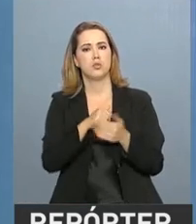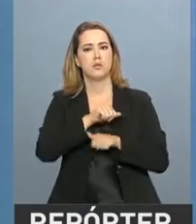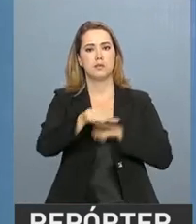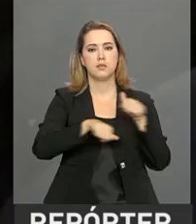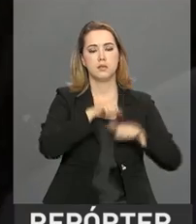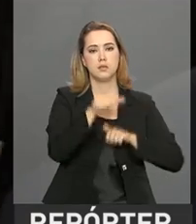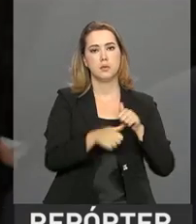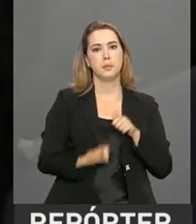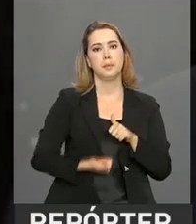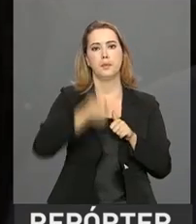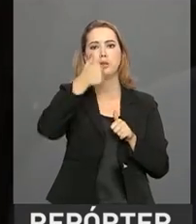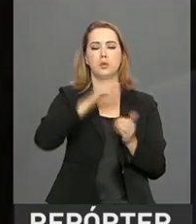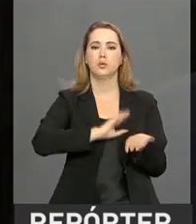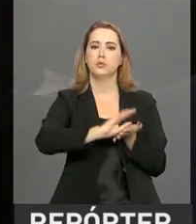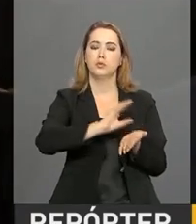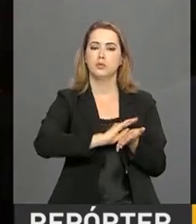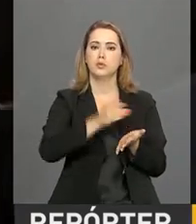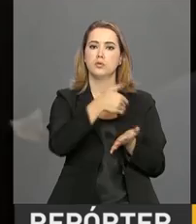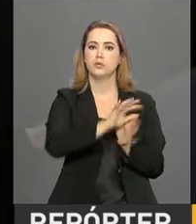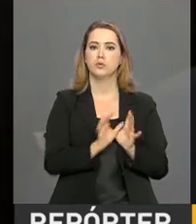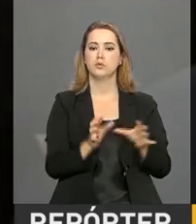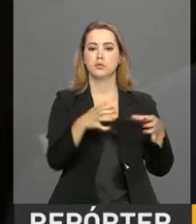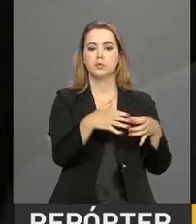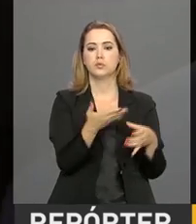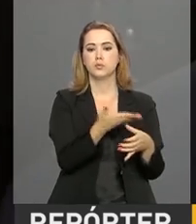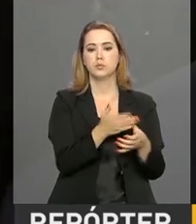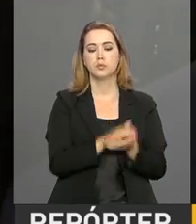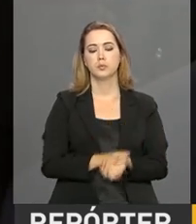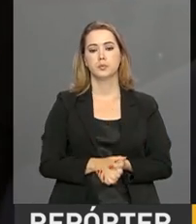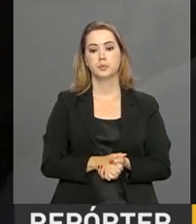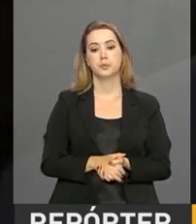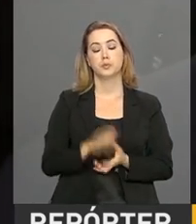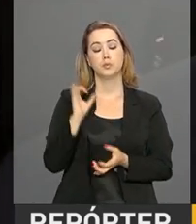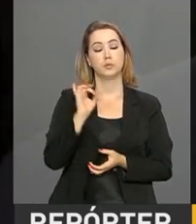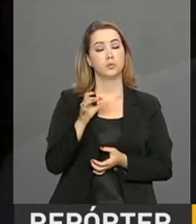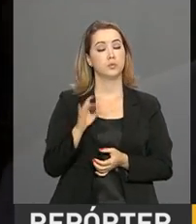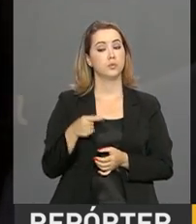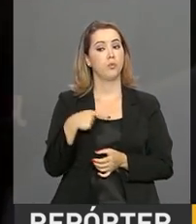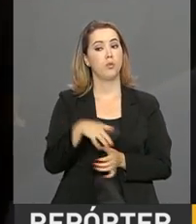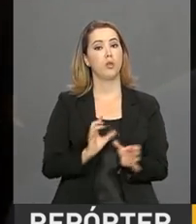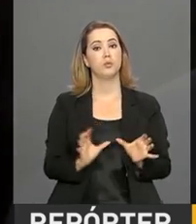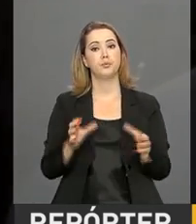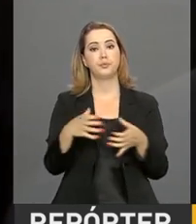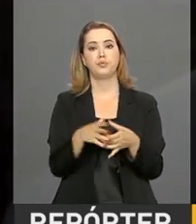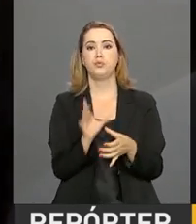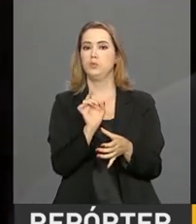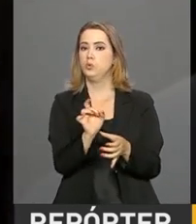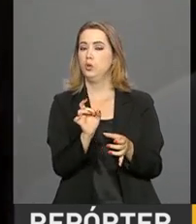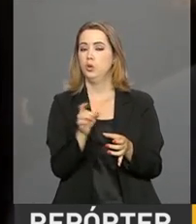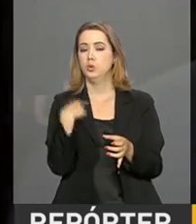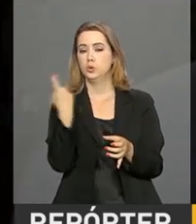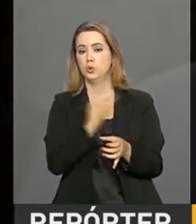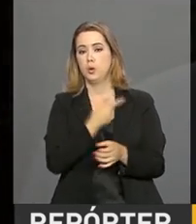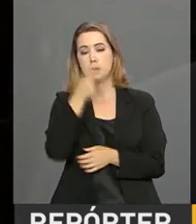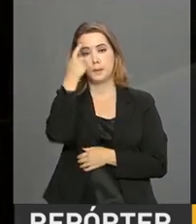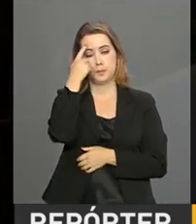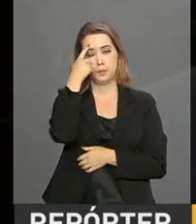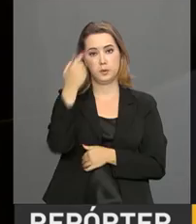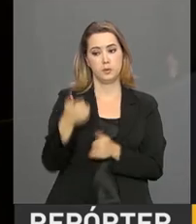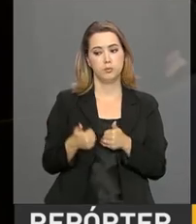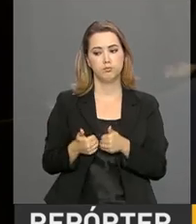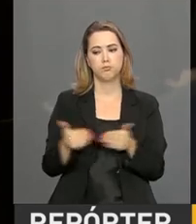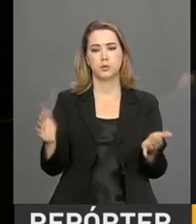investimentos no setor. Só em custo e investimentos, nós pensamos numa expansão, né,